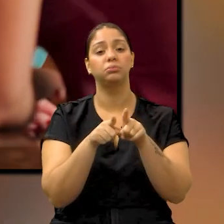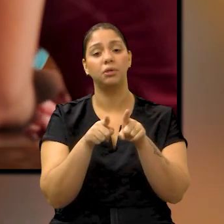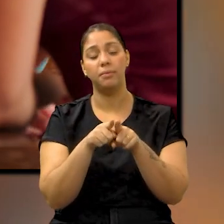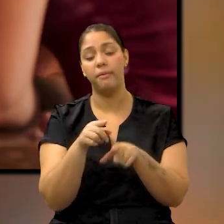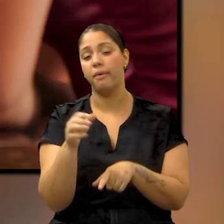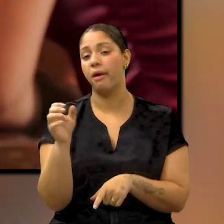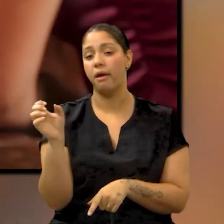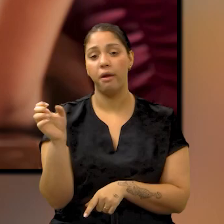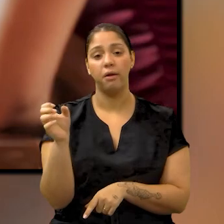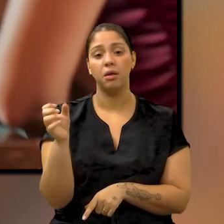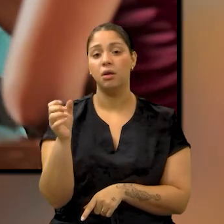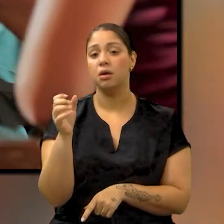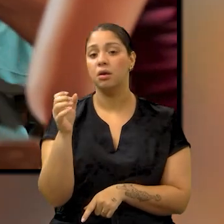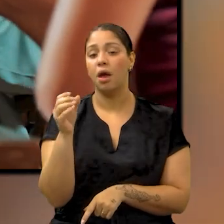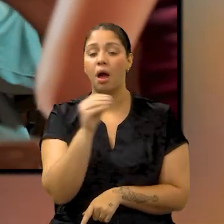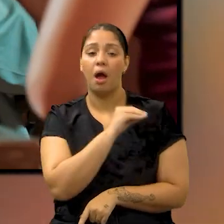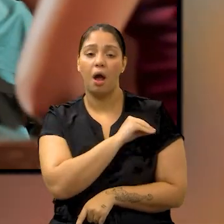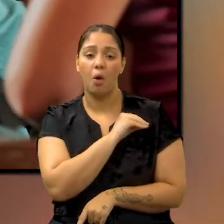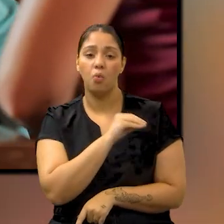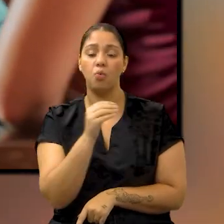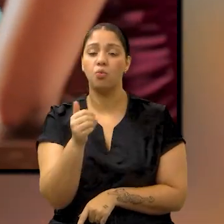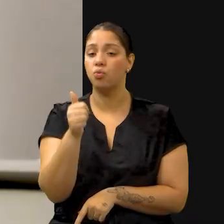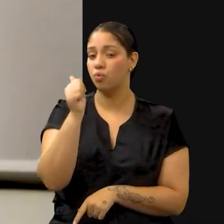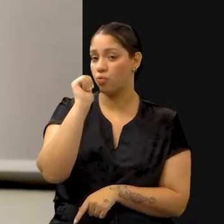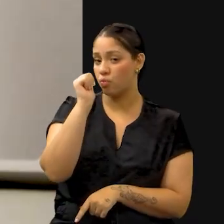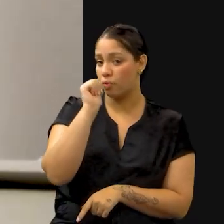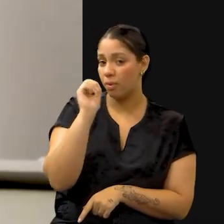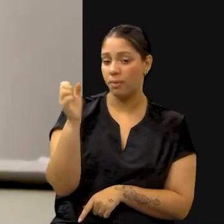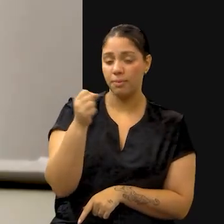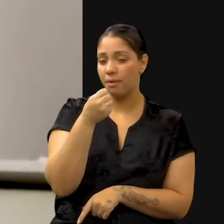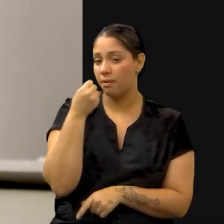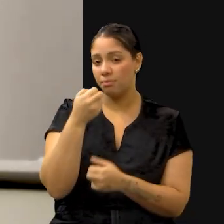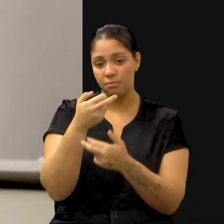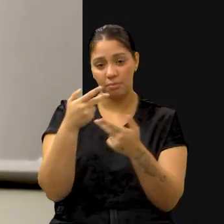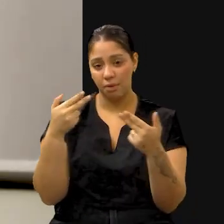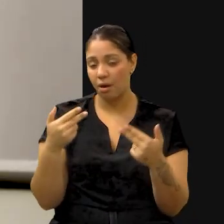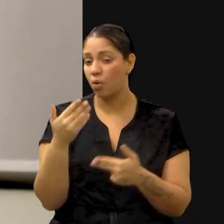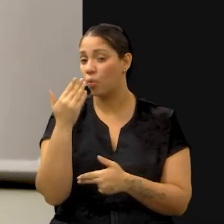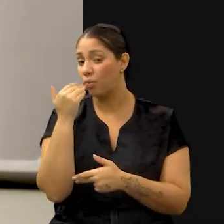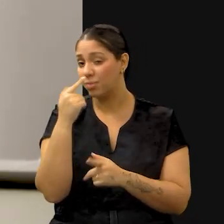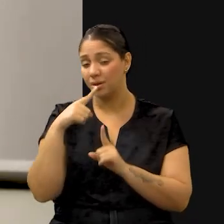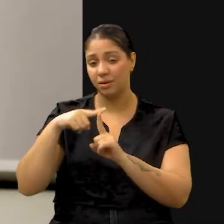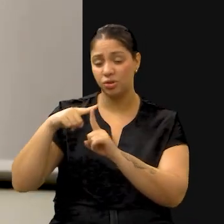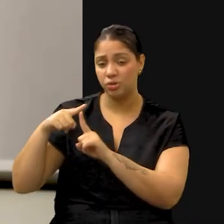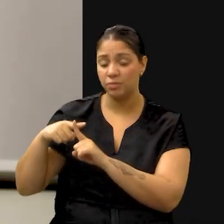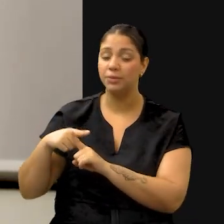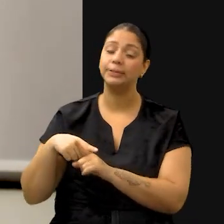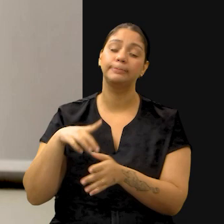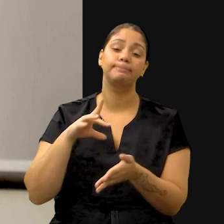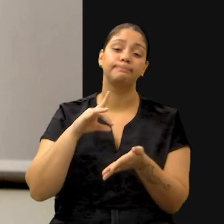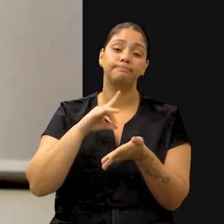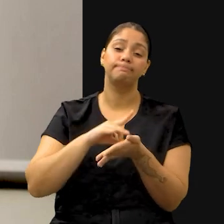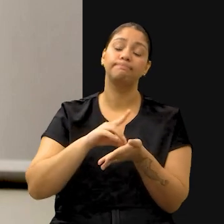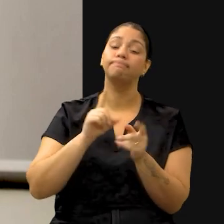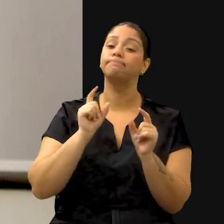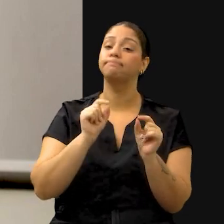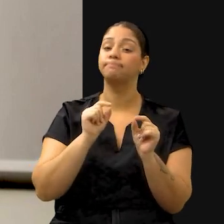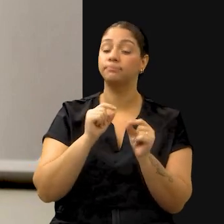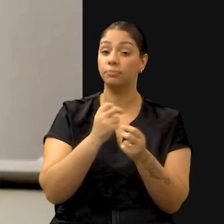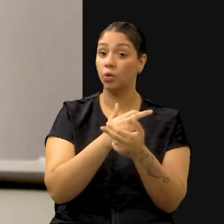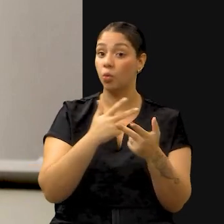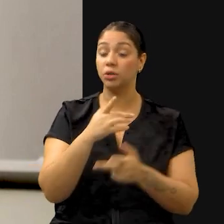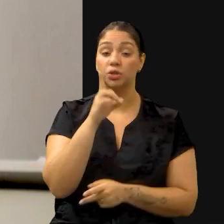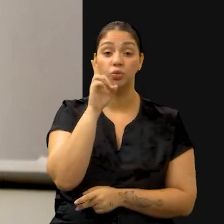bebidas alcoólicas, alguns tipos de alimento propriamente ditos. Então, realmente, acaba que